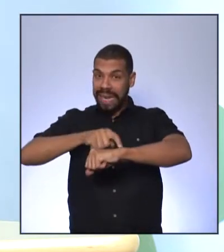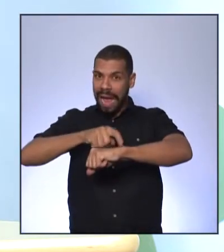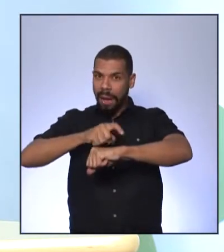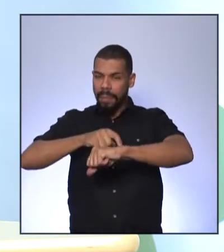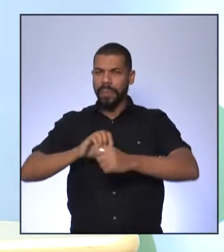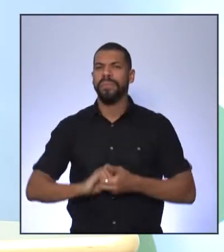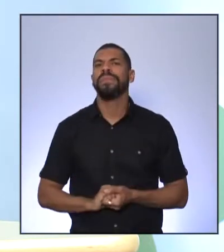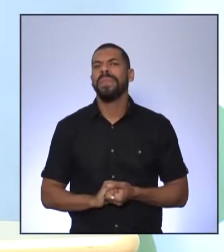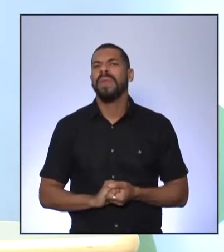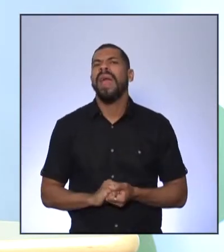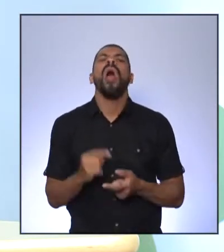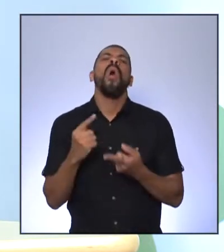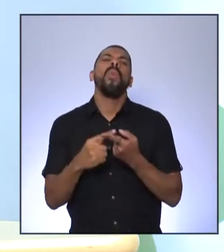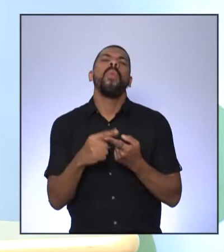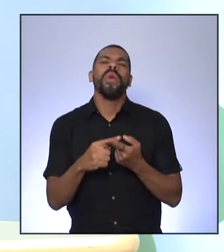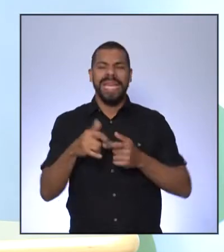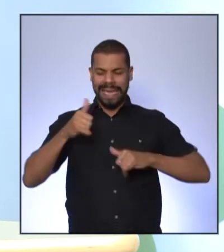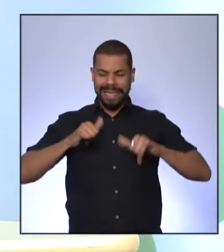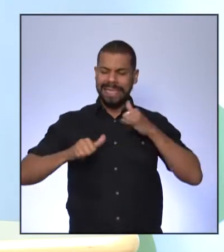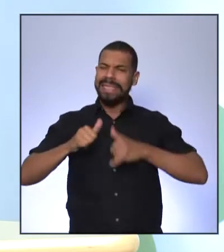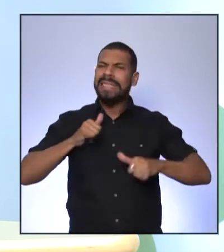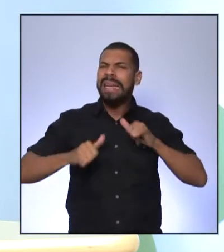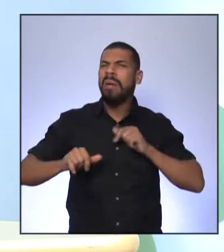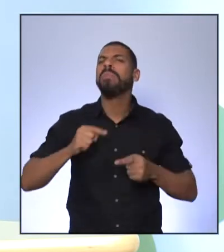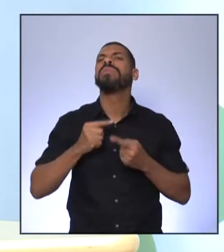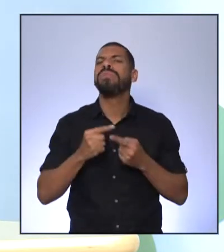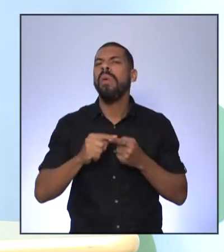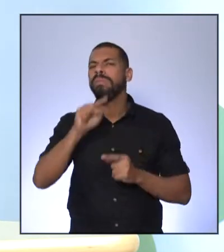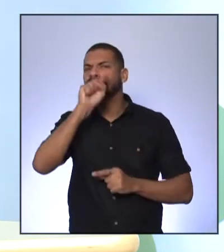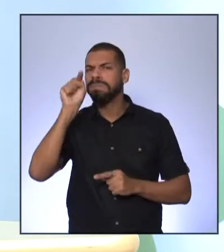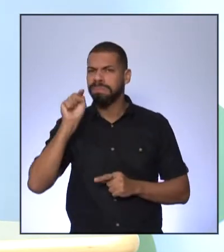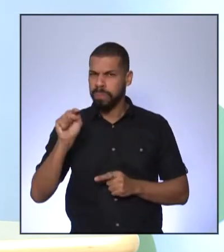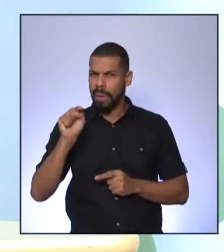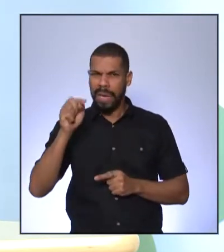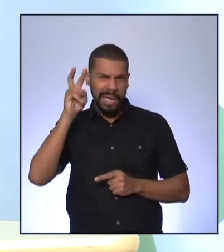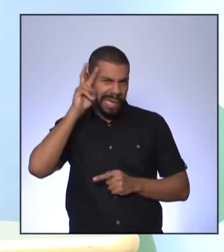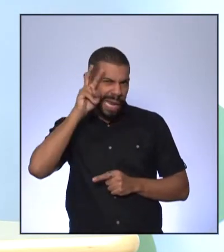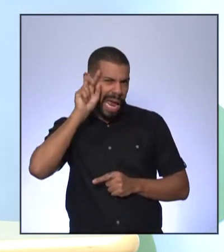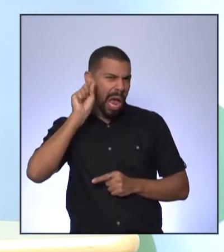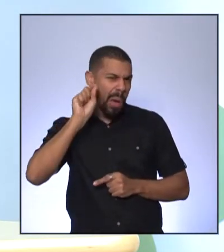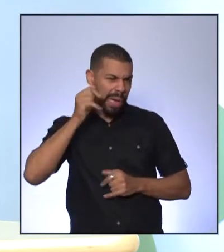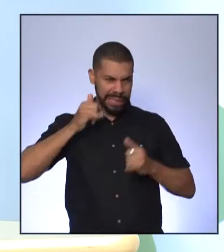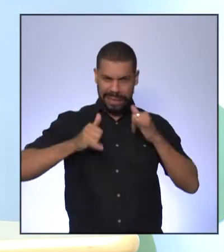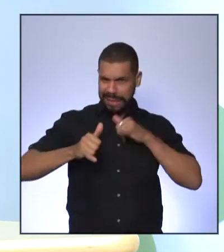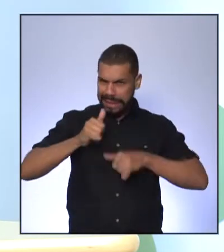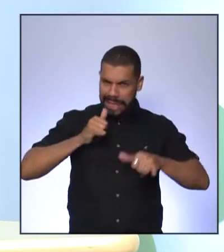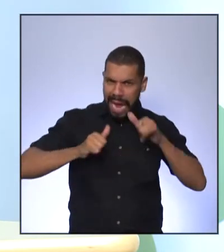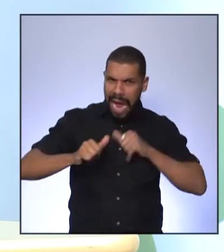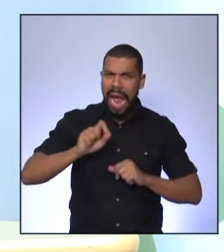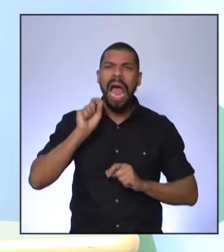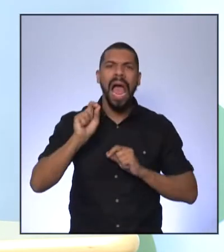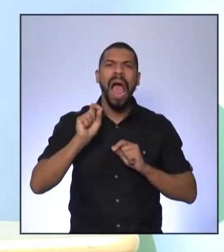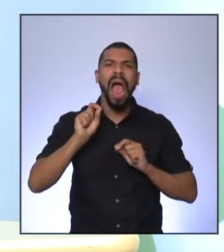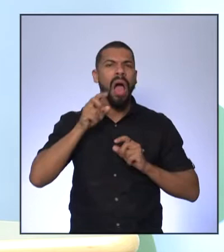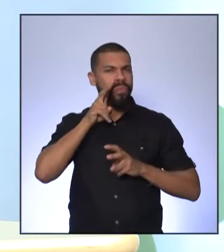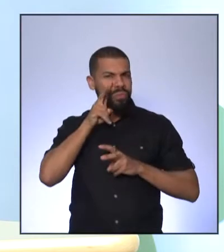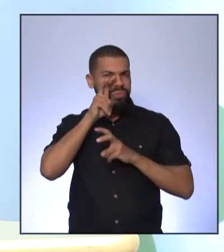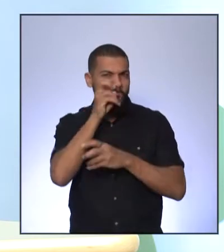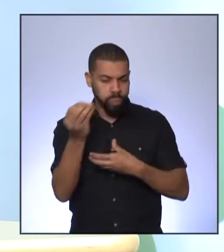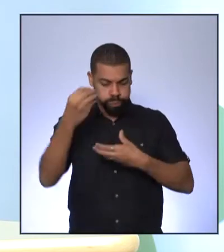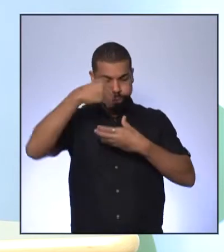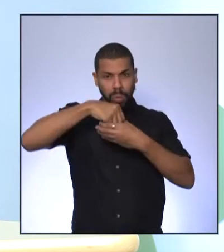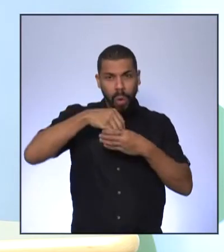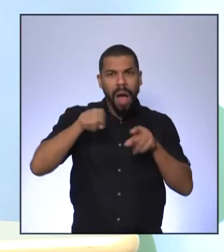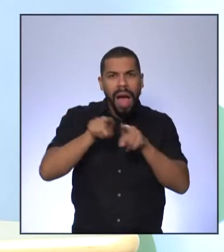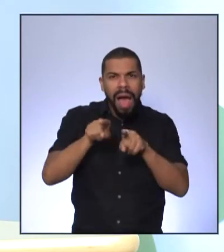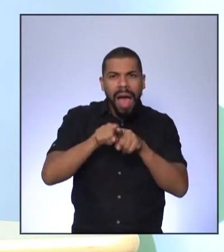que eu disse que ele mexe nessa energia? Imagina só que essa energia é a quantidade de força, a colisão que tem que ter todas